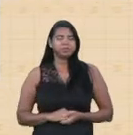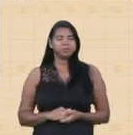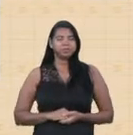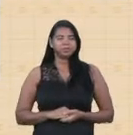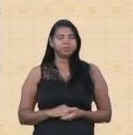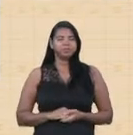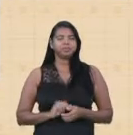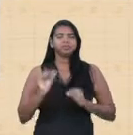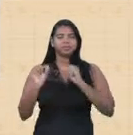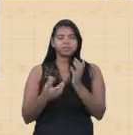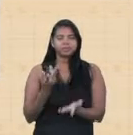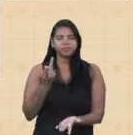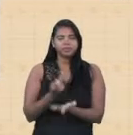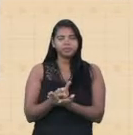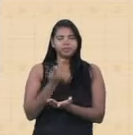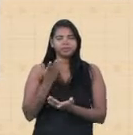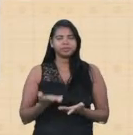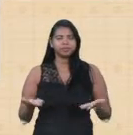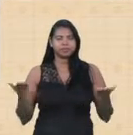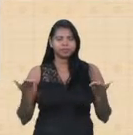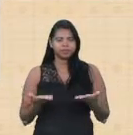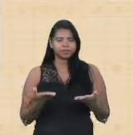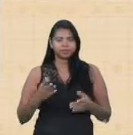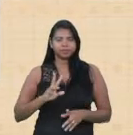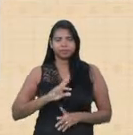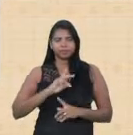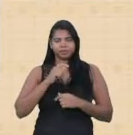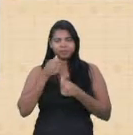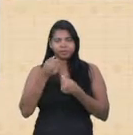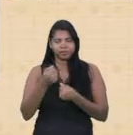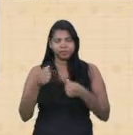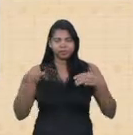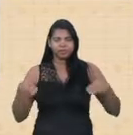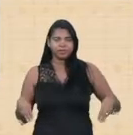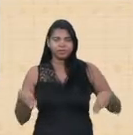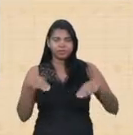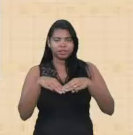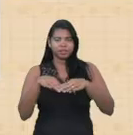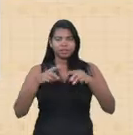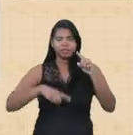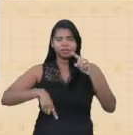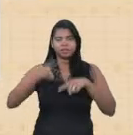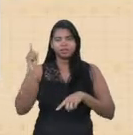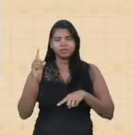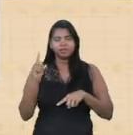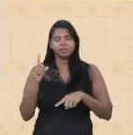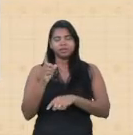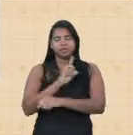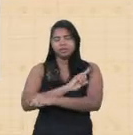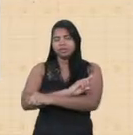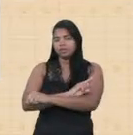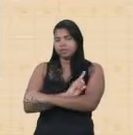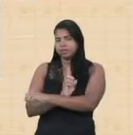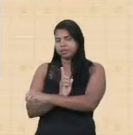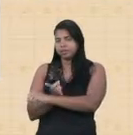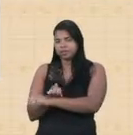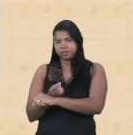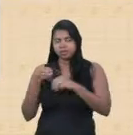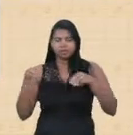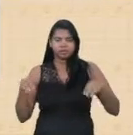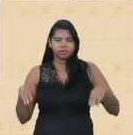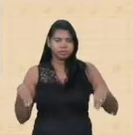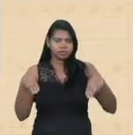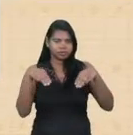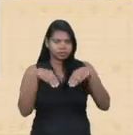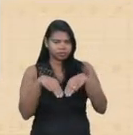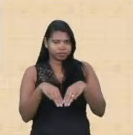vai acontecer é que essa força magnética, então, vai ser gerada pelo fato da velocidade e o campo magnético formarem um ângulo